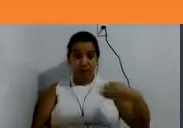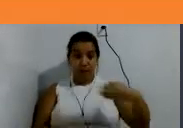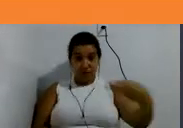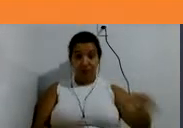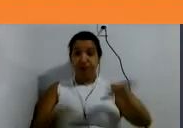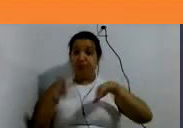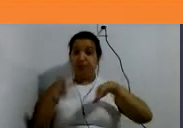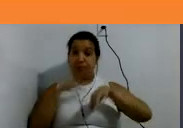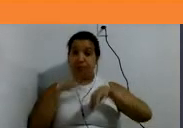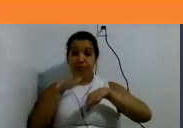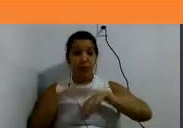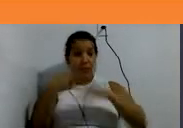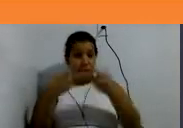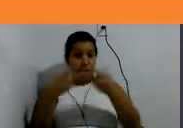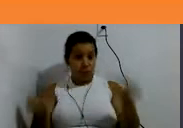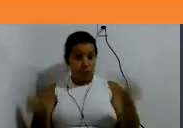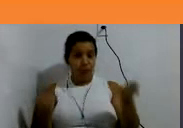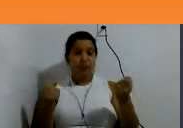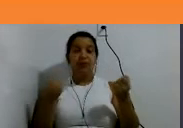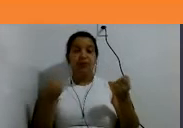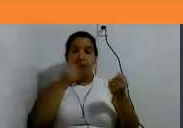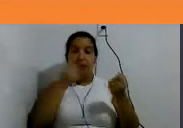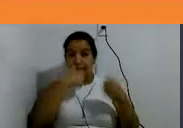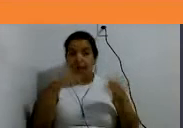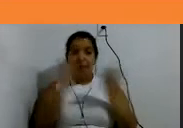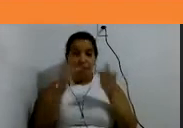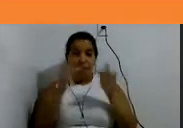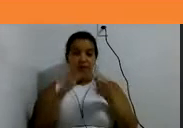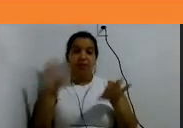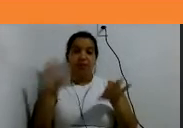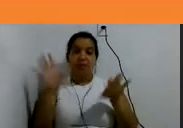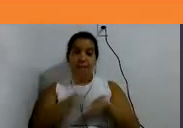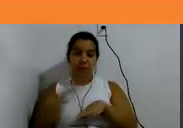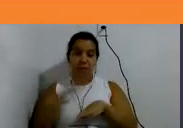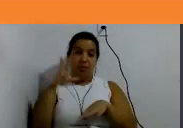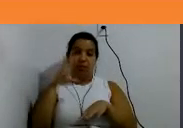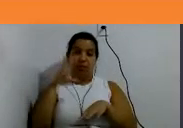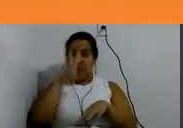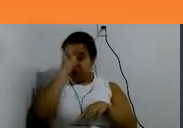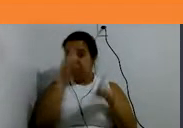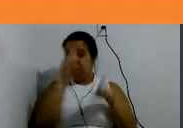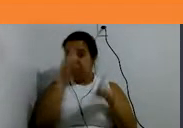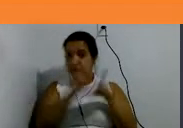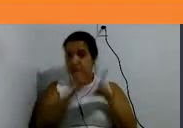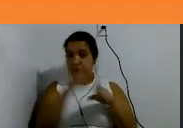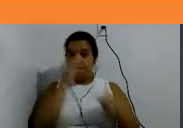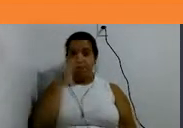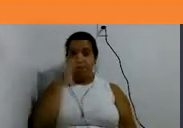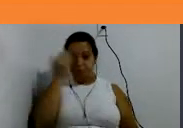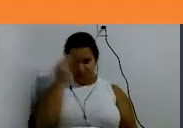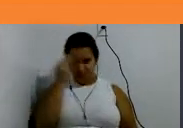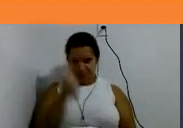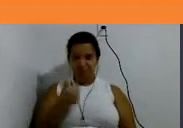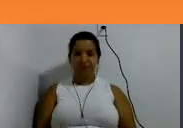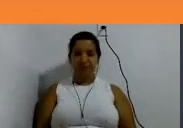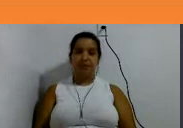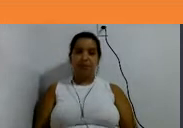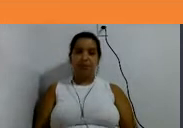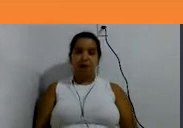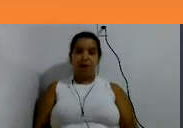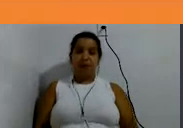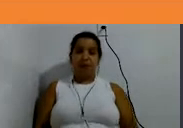aumenta a reprodução, a gente aumenta a chance de transmitir a doença. Entendeu? Entendi. Então, às vezes, a gente